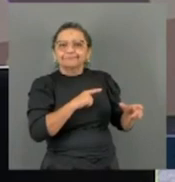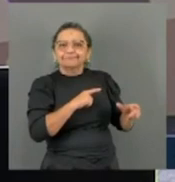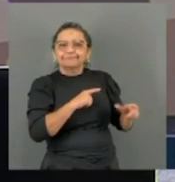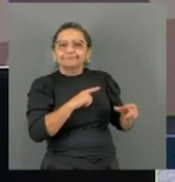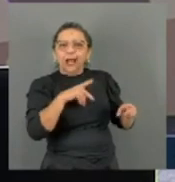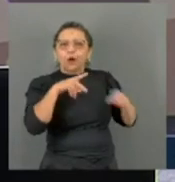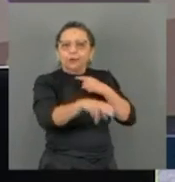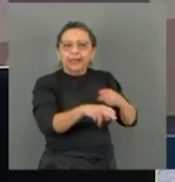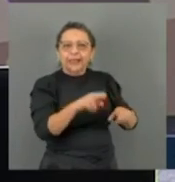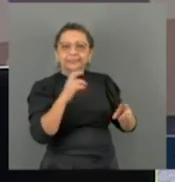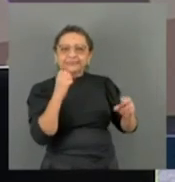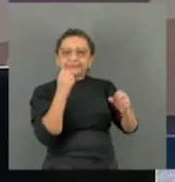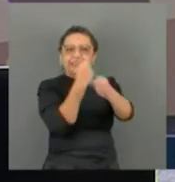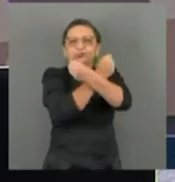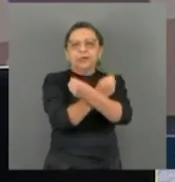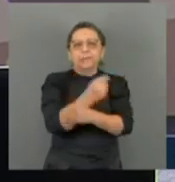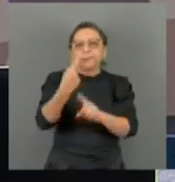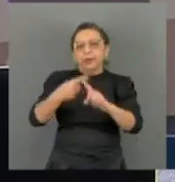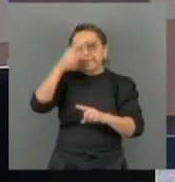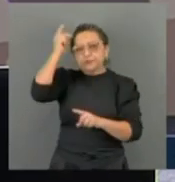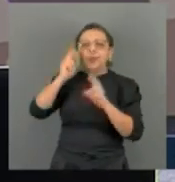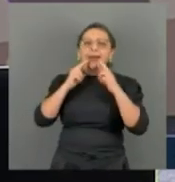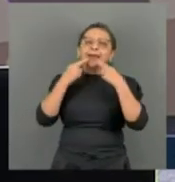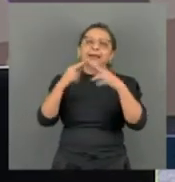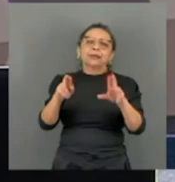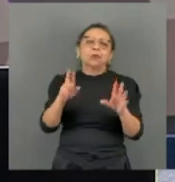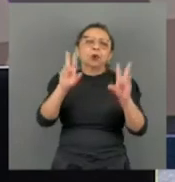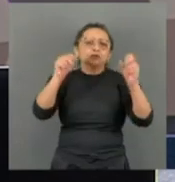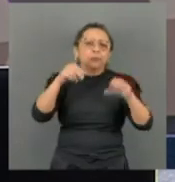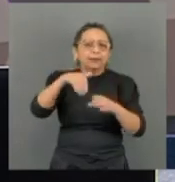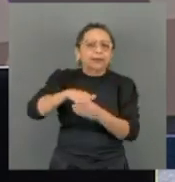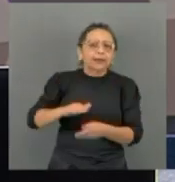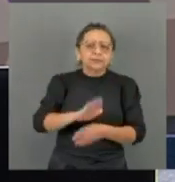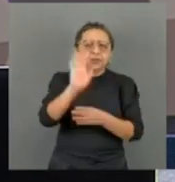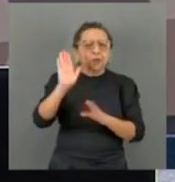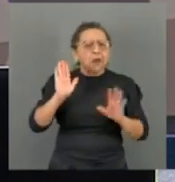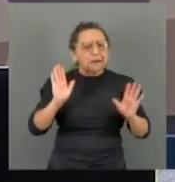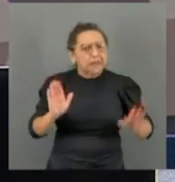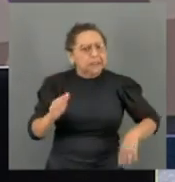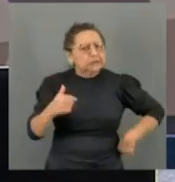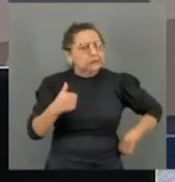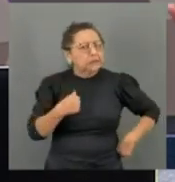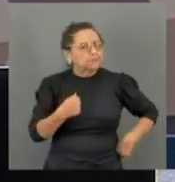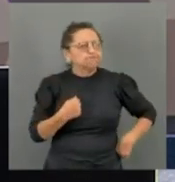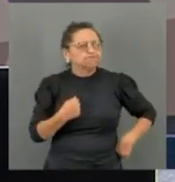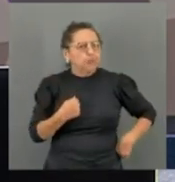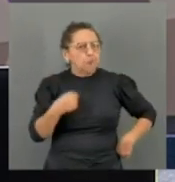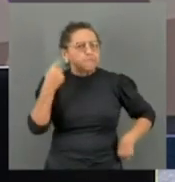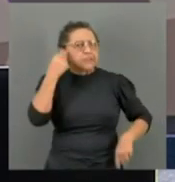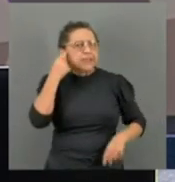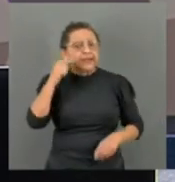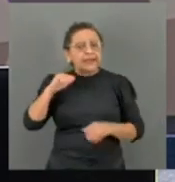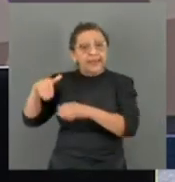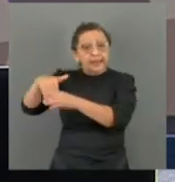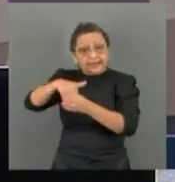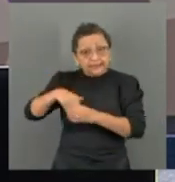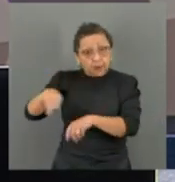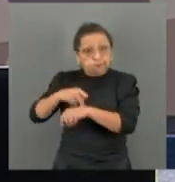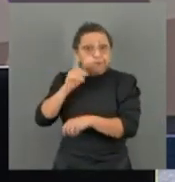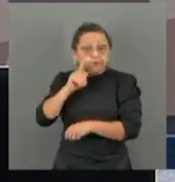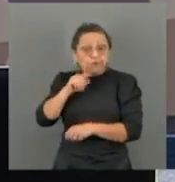eleições. Agora, eu não pensei que a eleição de Biden foi roubada. Esse não é o meu ponto de